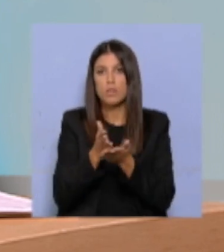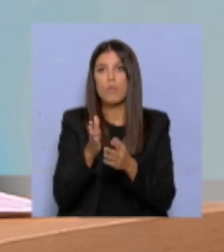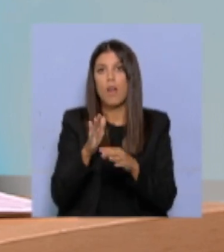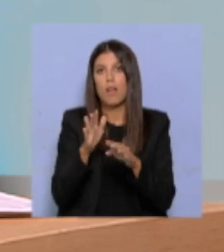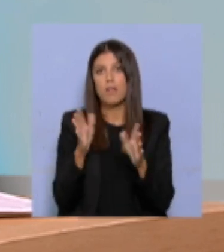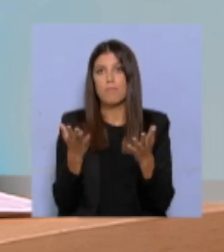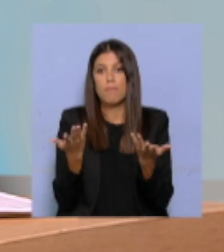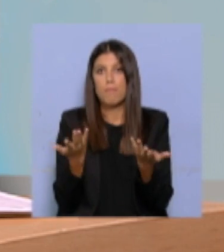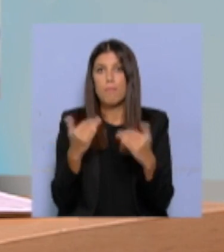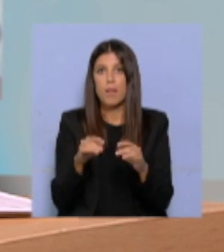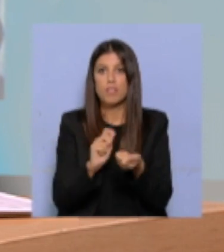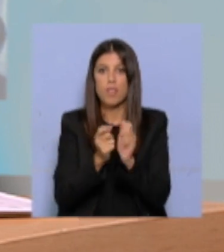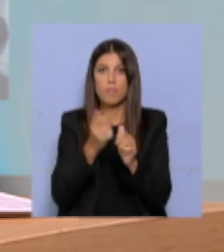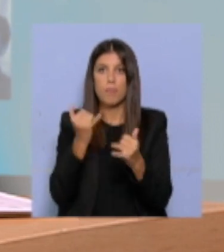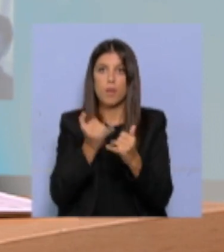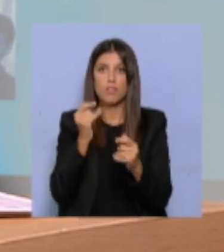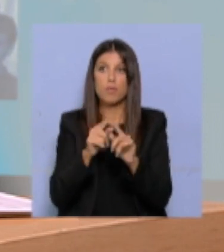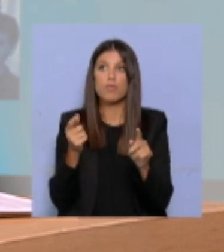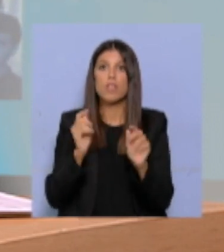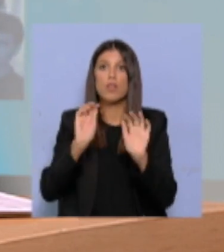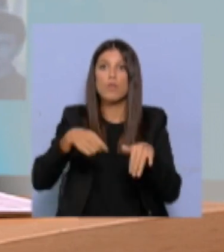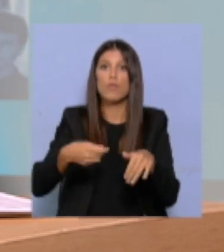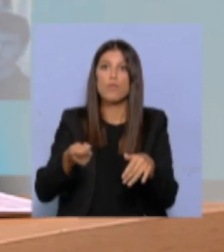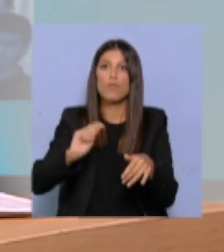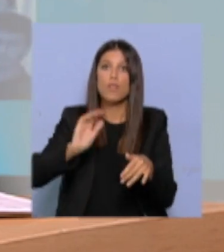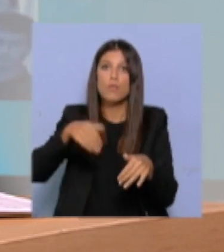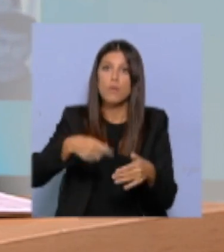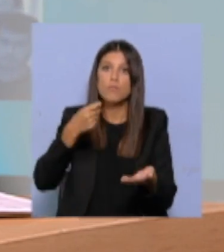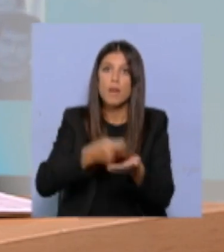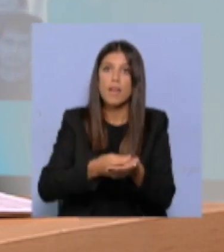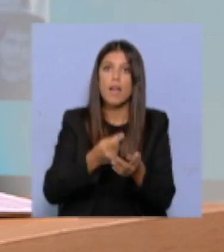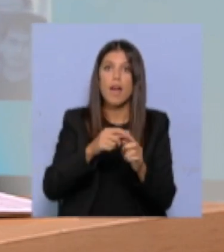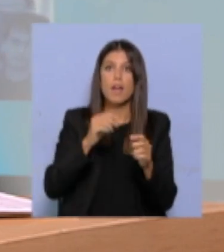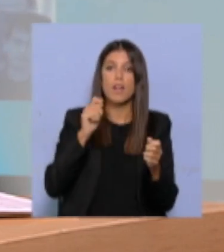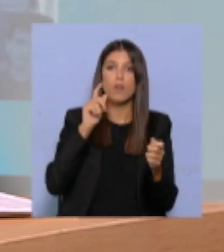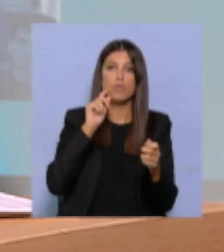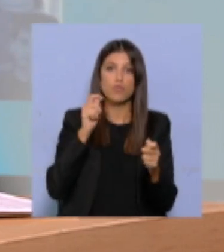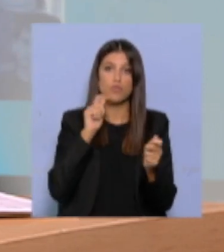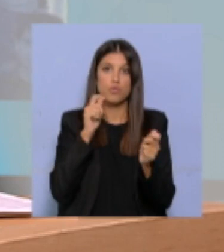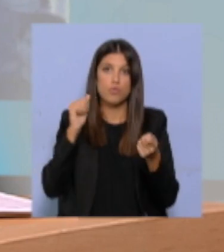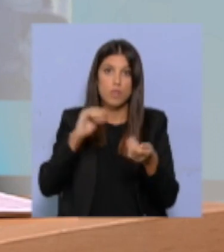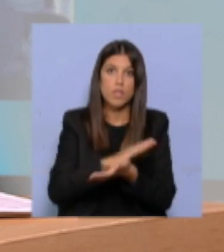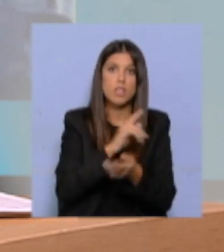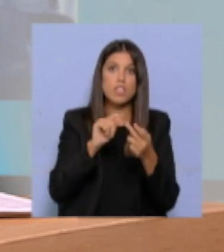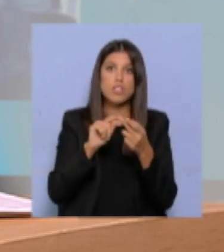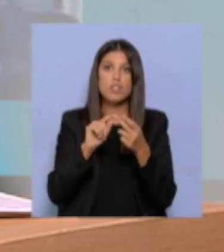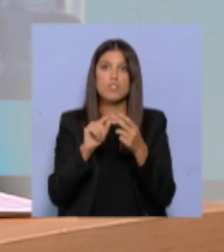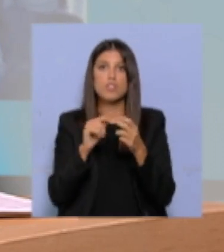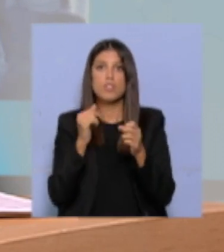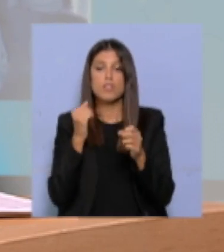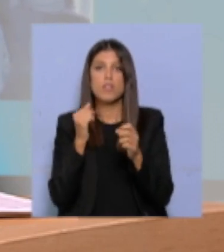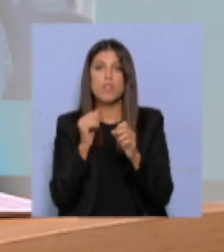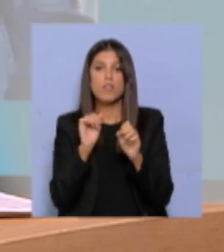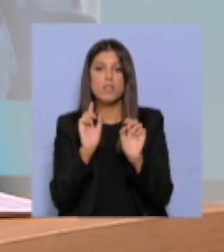no fim do mês temos que pagar as contas, não é? Aos jornalistas, aos editores digitais,